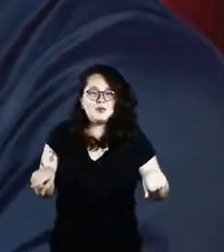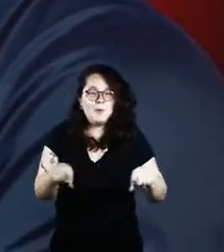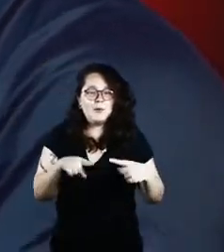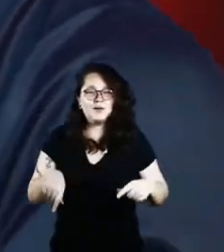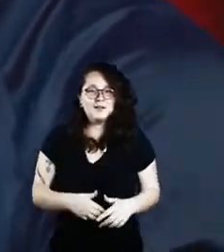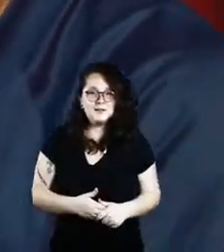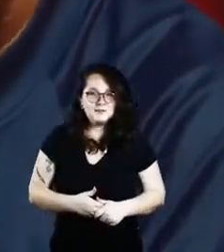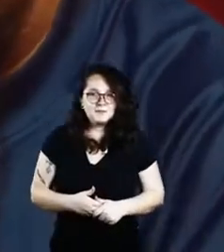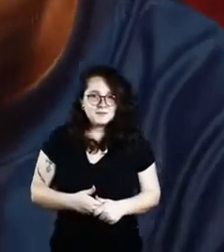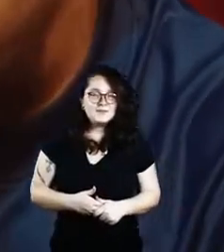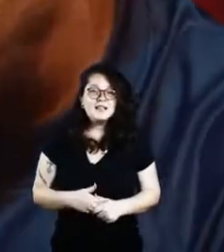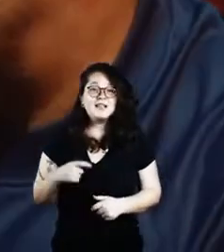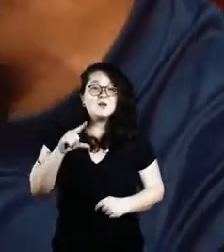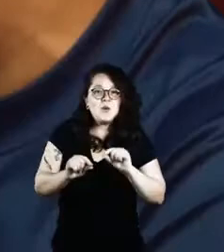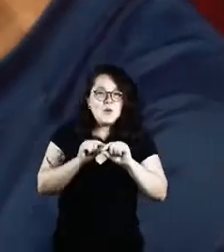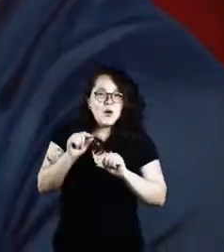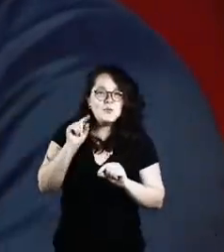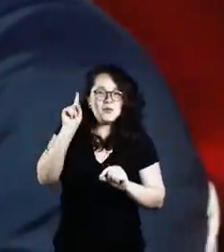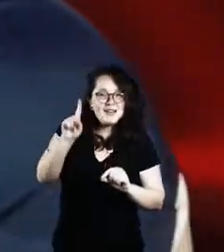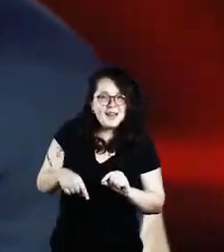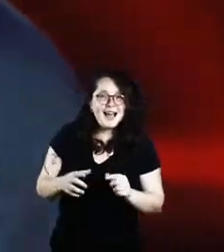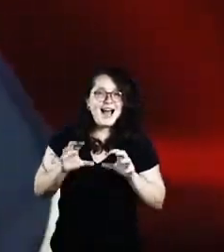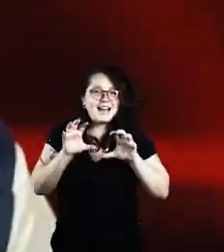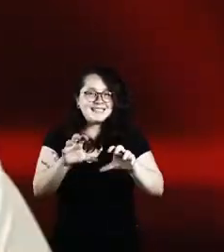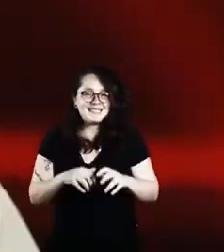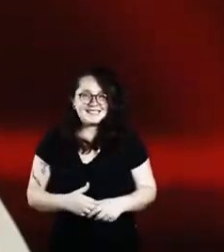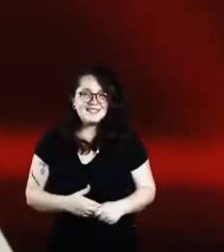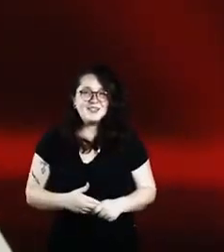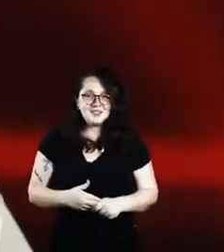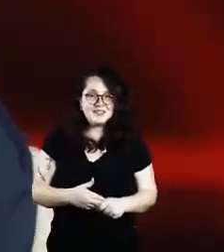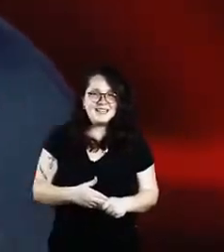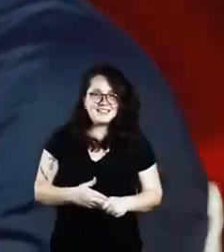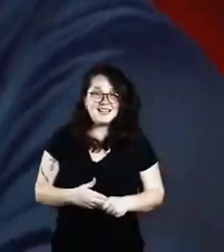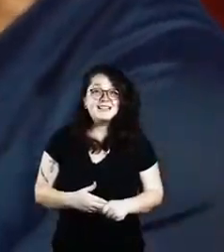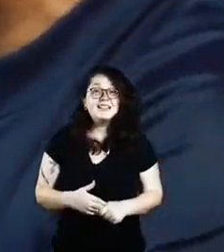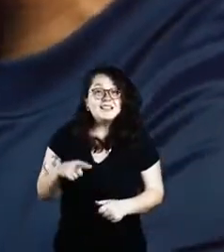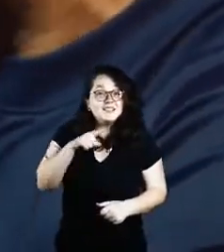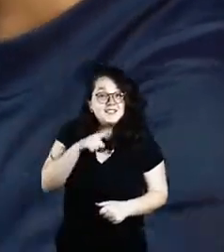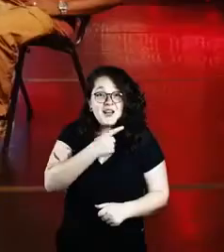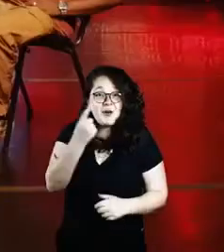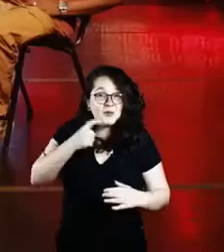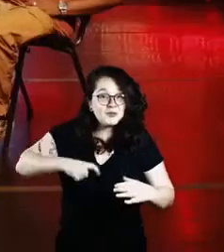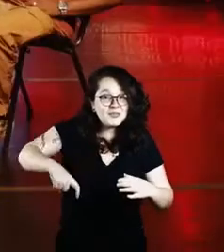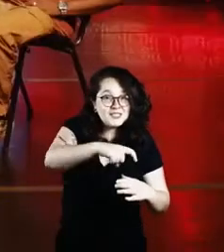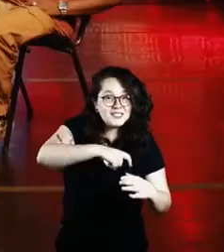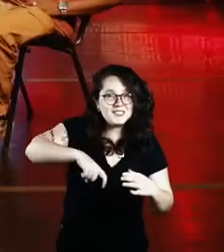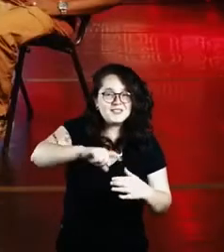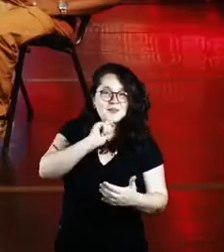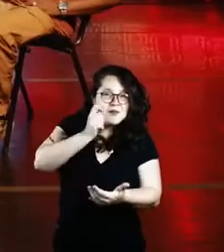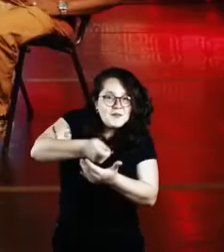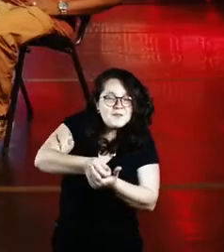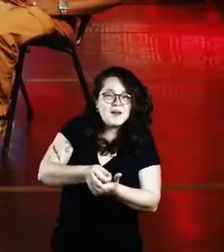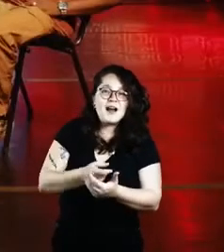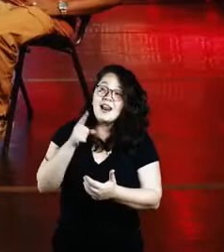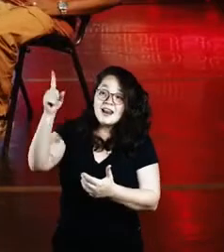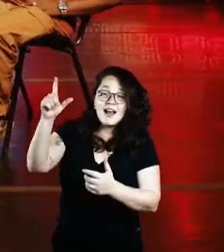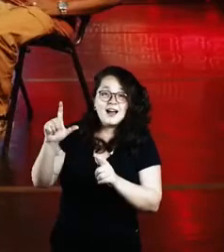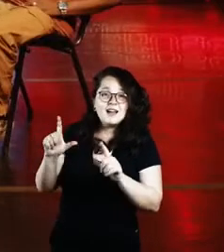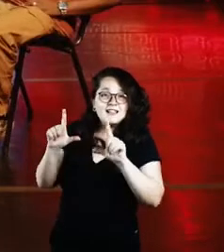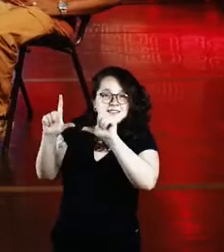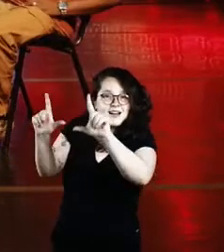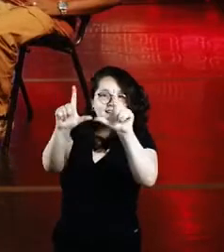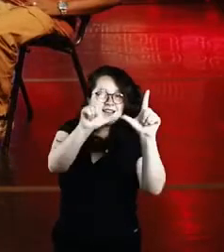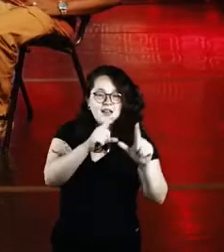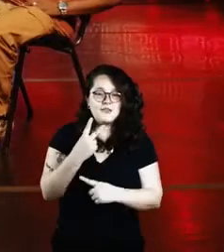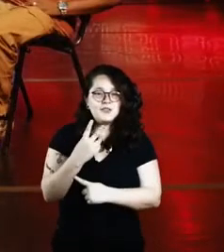Para você comprar um disco, você tinha que importar, você tinha que ir no Museu do Disco, comprar o disco, ou na galeria lá na 24 de Maio,